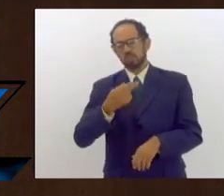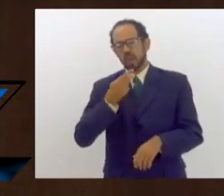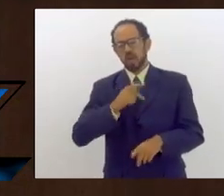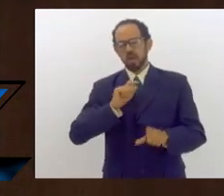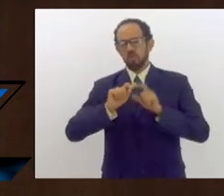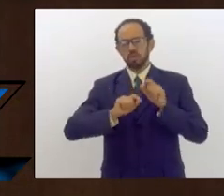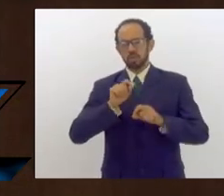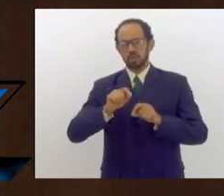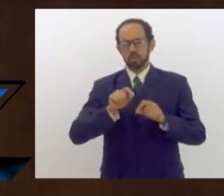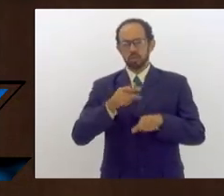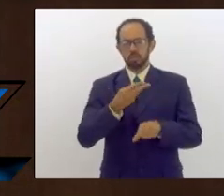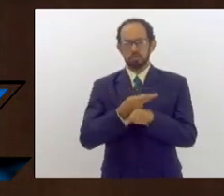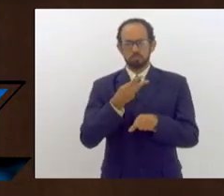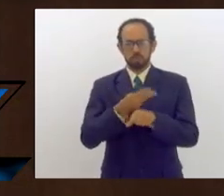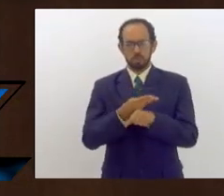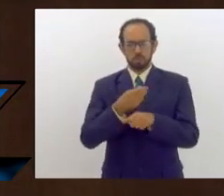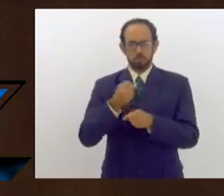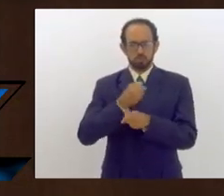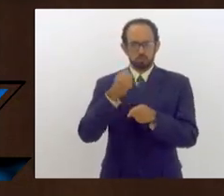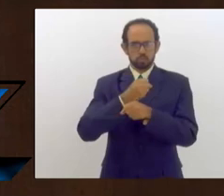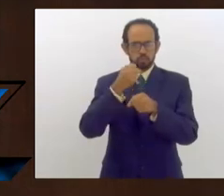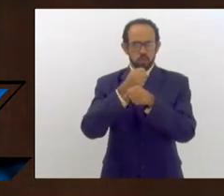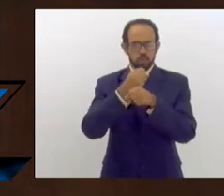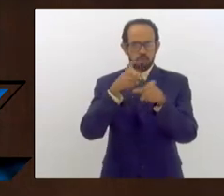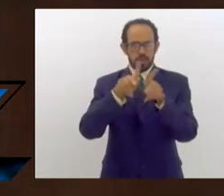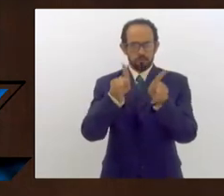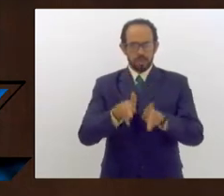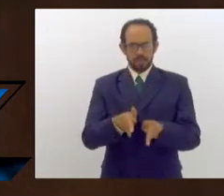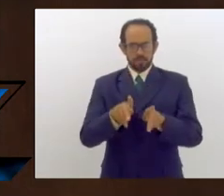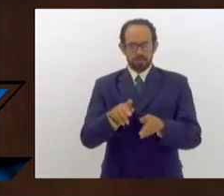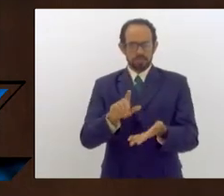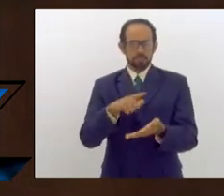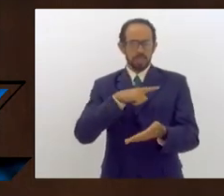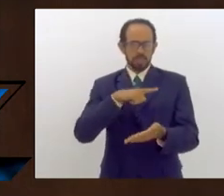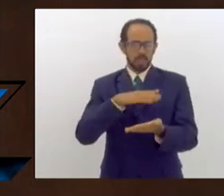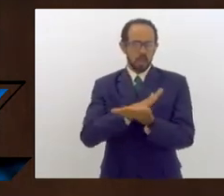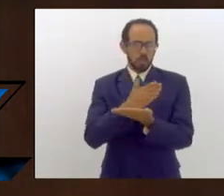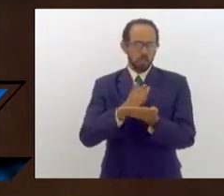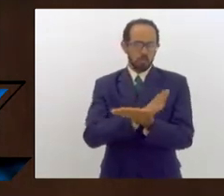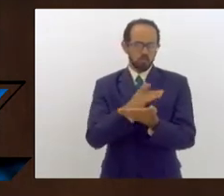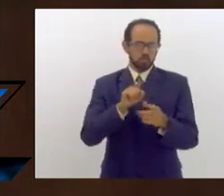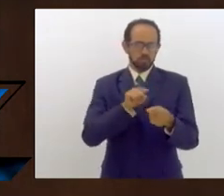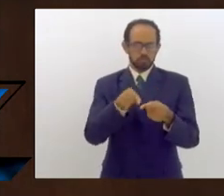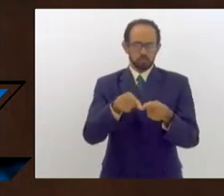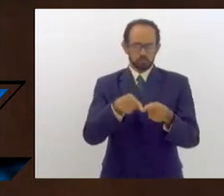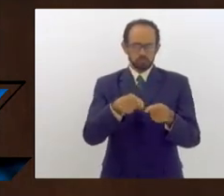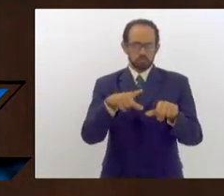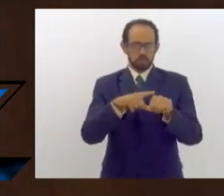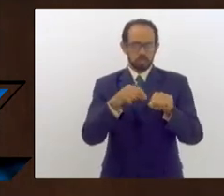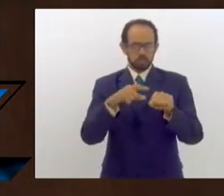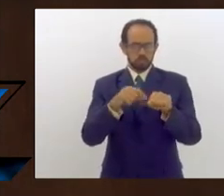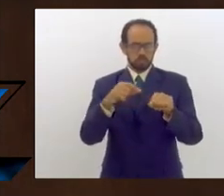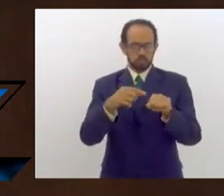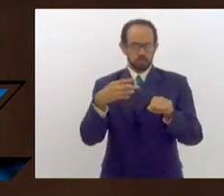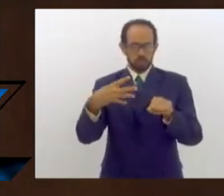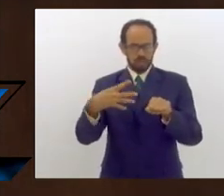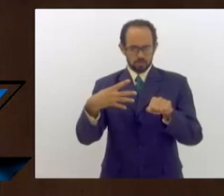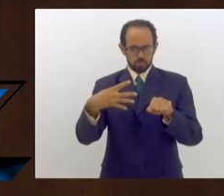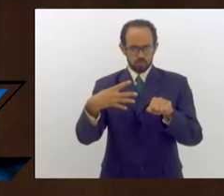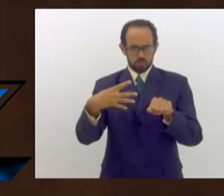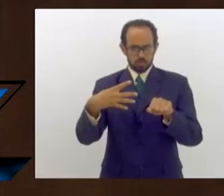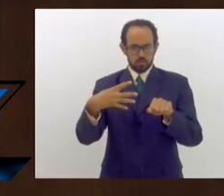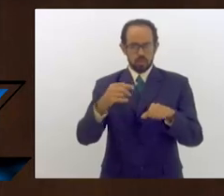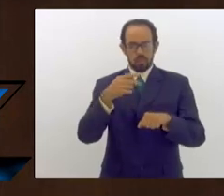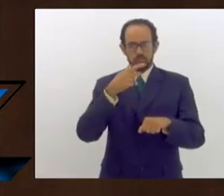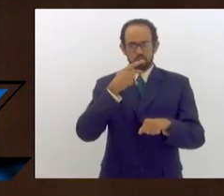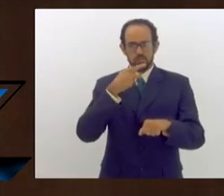o prêmio construtor da Paz tem alguns objetivos e no artigo 4º que eu peguei aqui fala